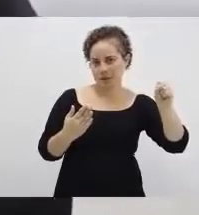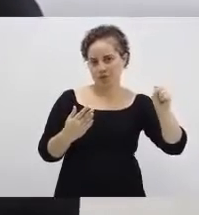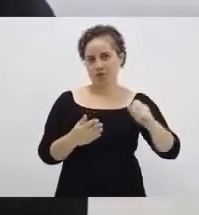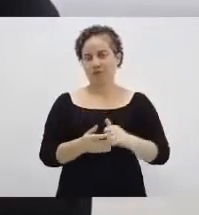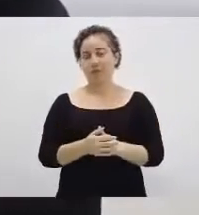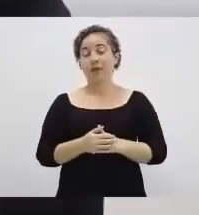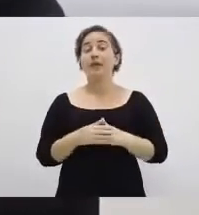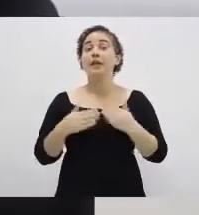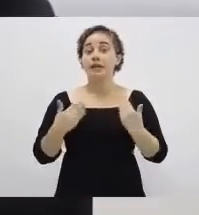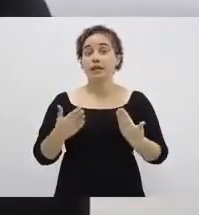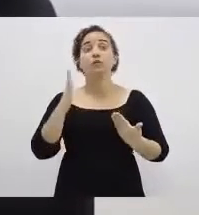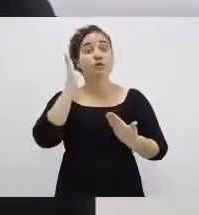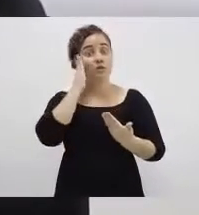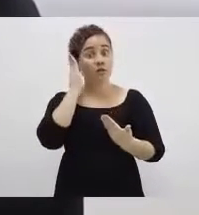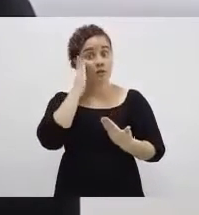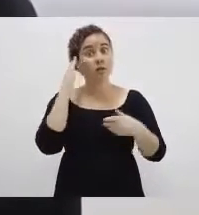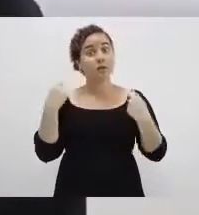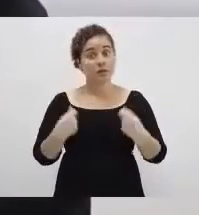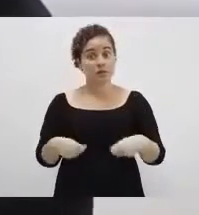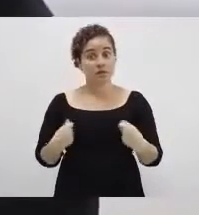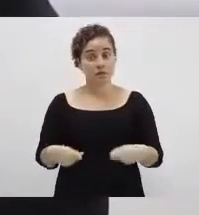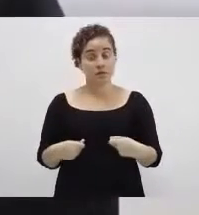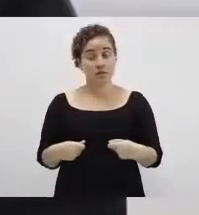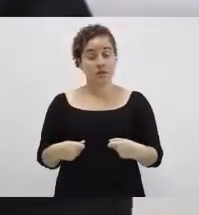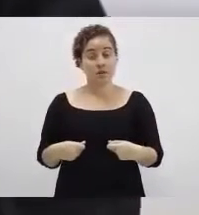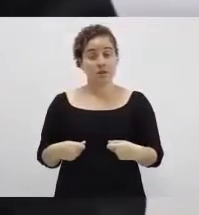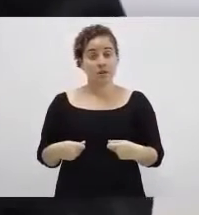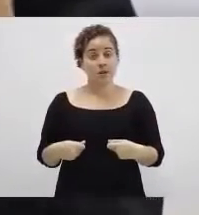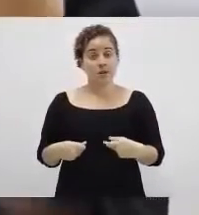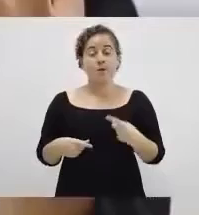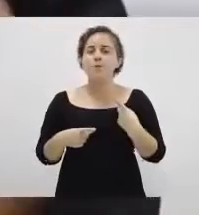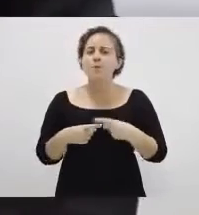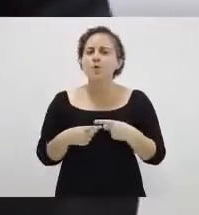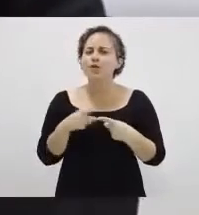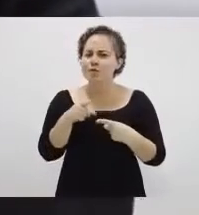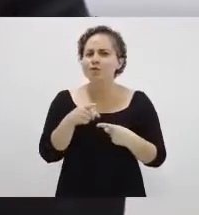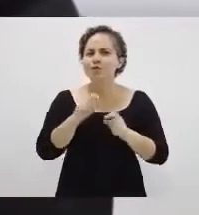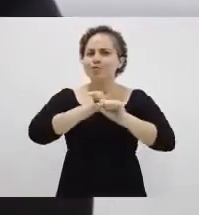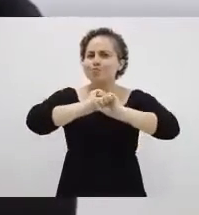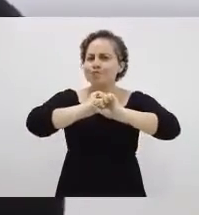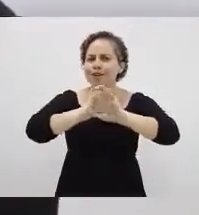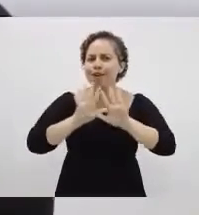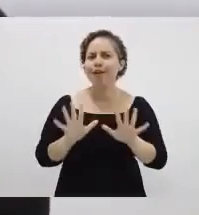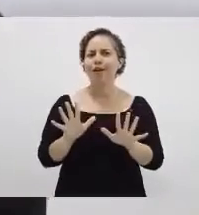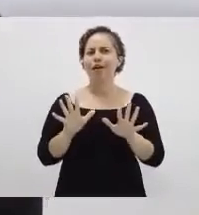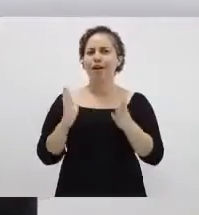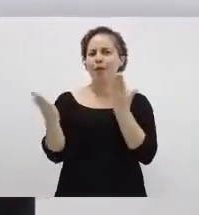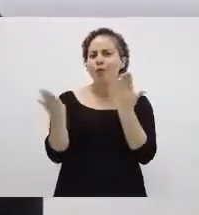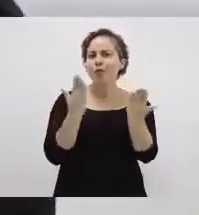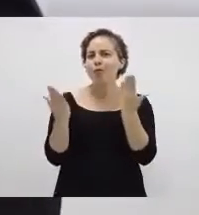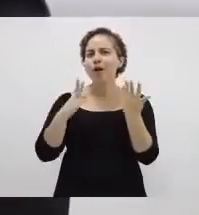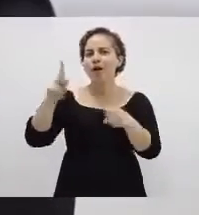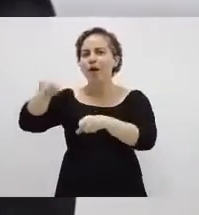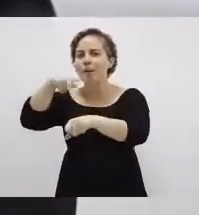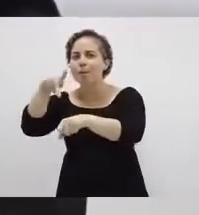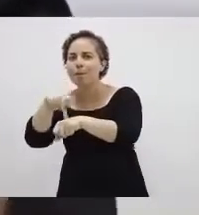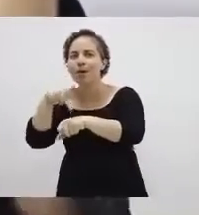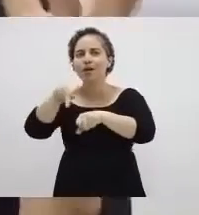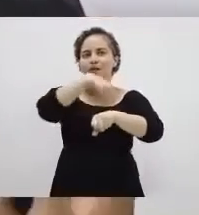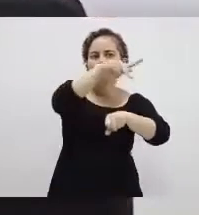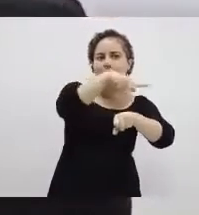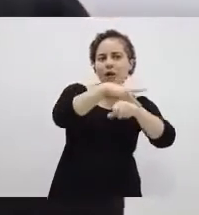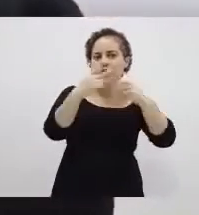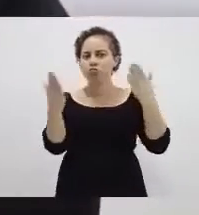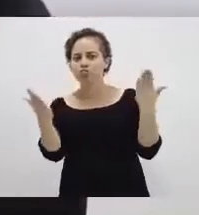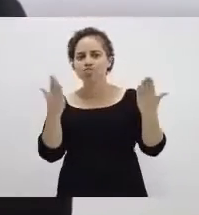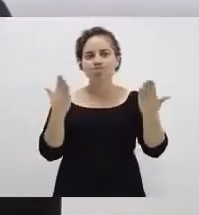que você compreenda, porque ela faz com que você entenda melhor a relação entre países. Os países